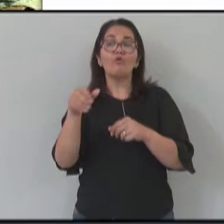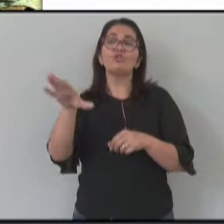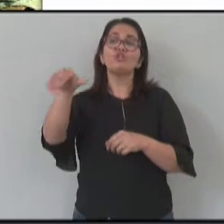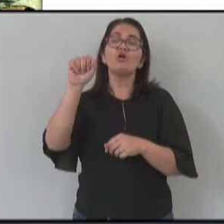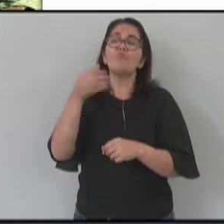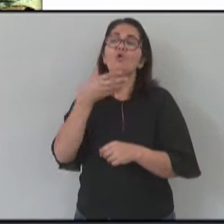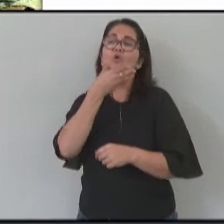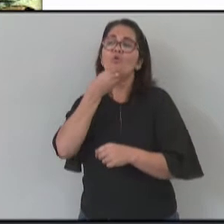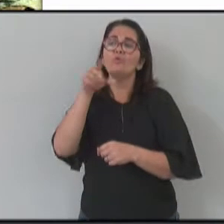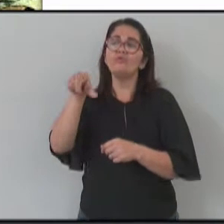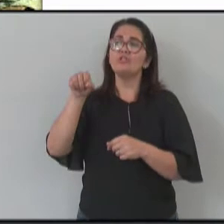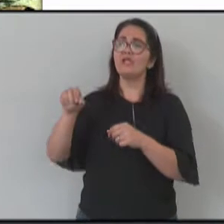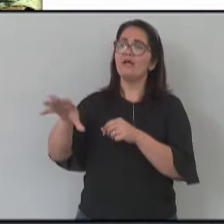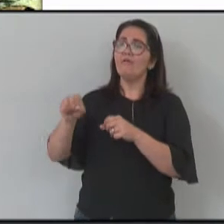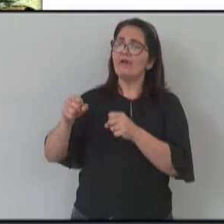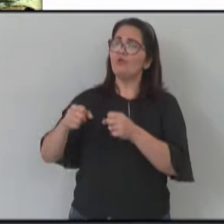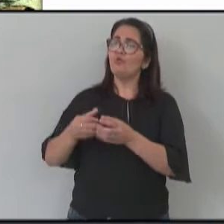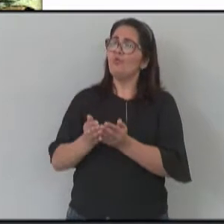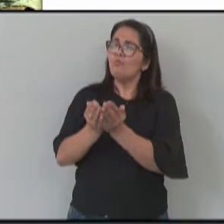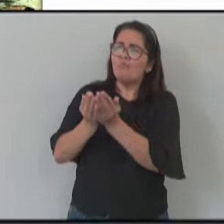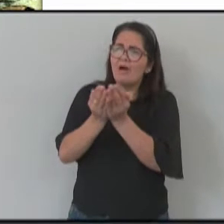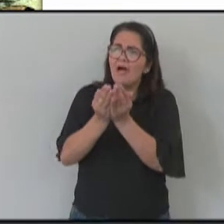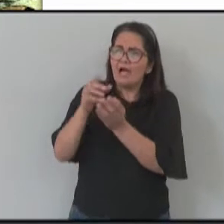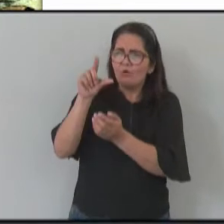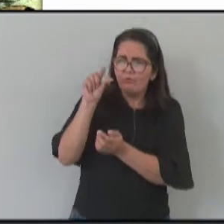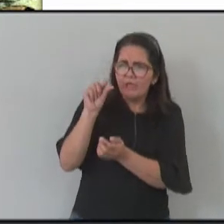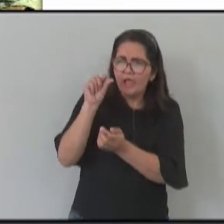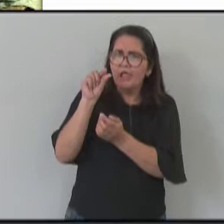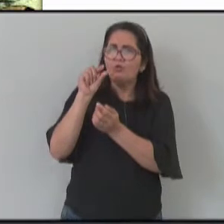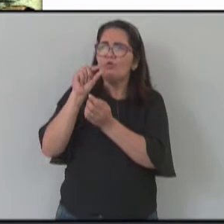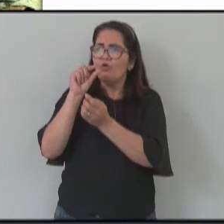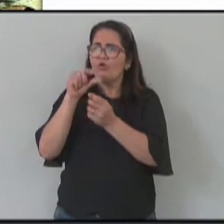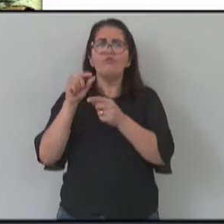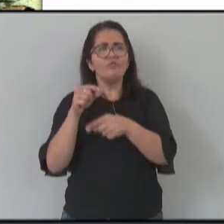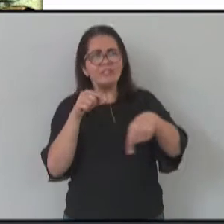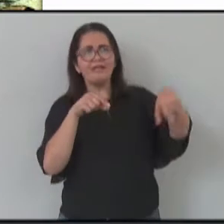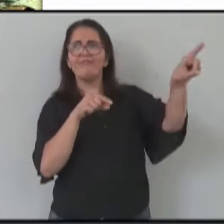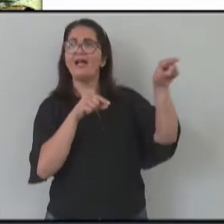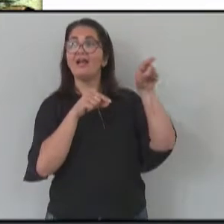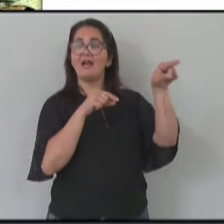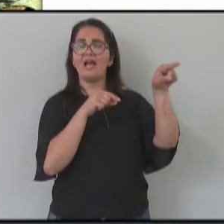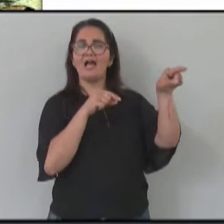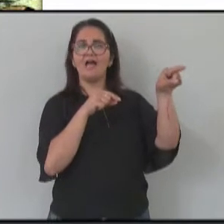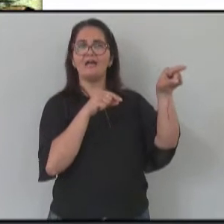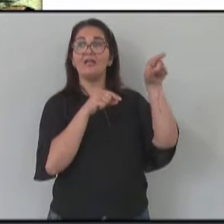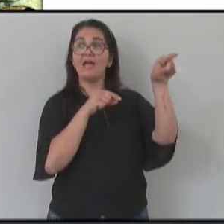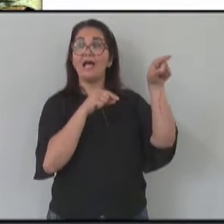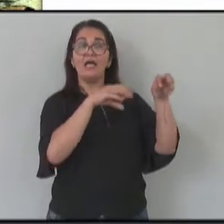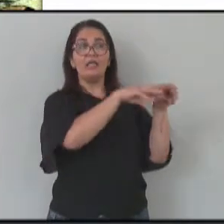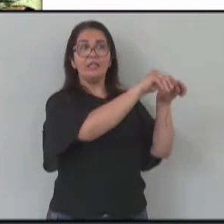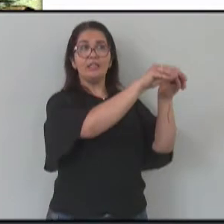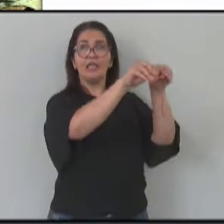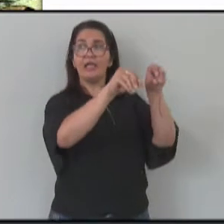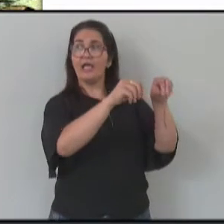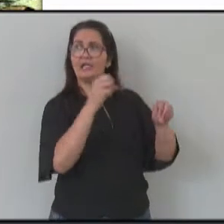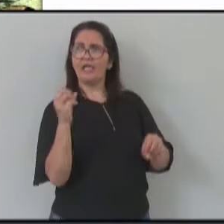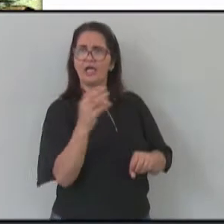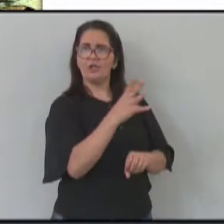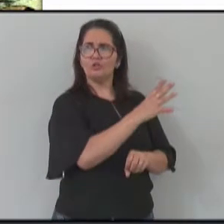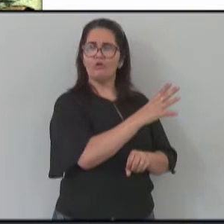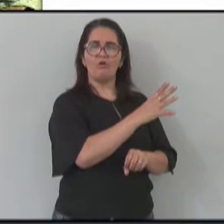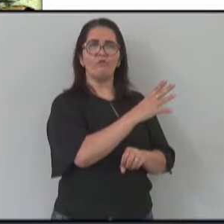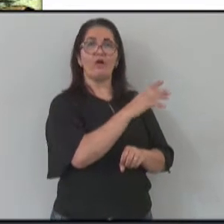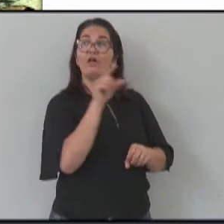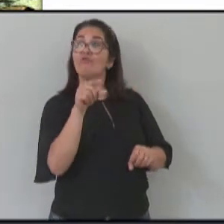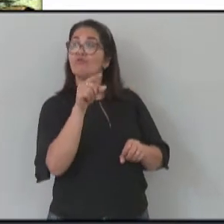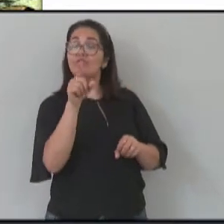mais simples, para conhecer os habitantes daquela terra. Sim, porque quando